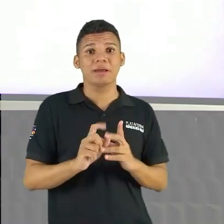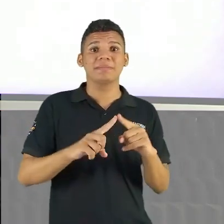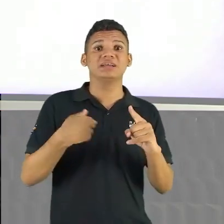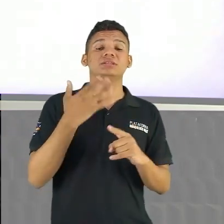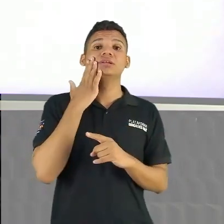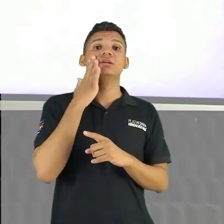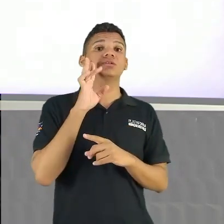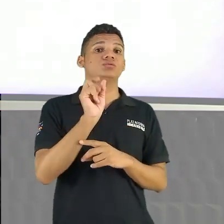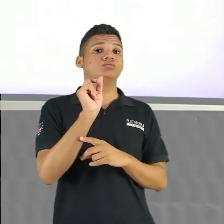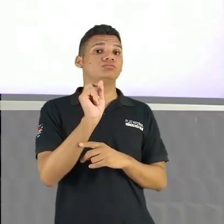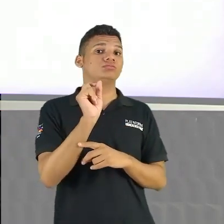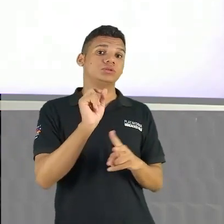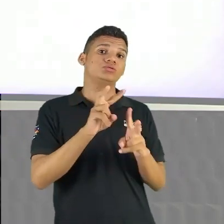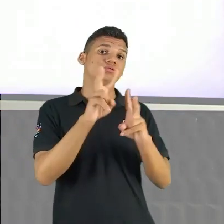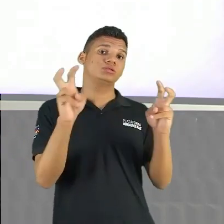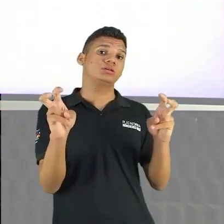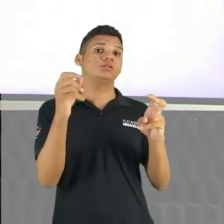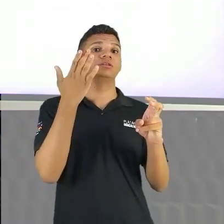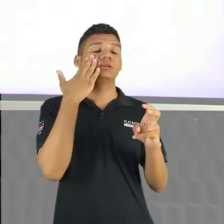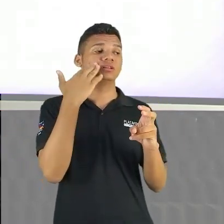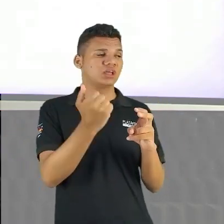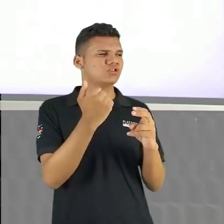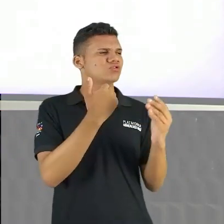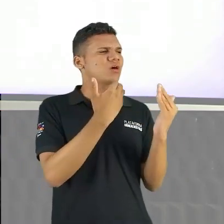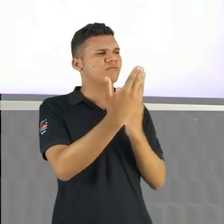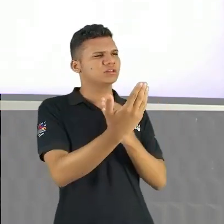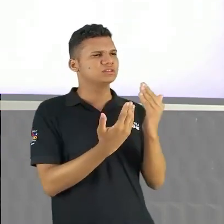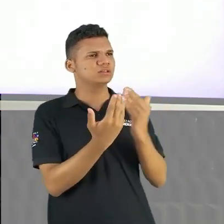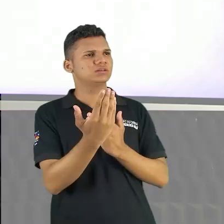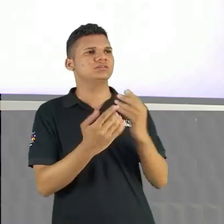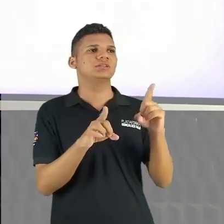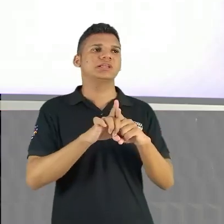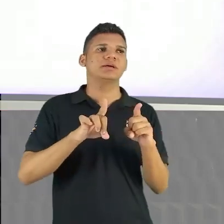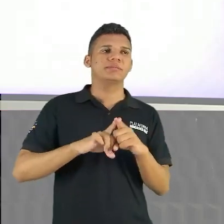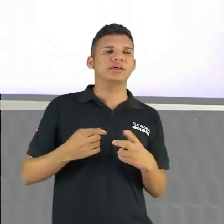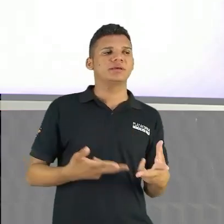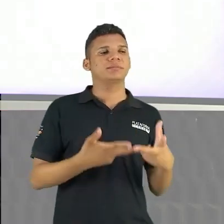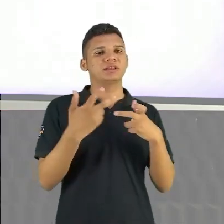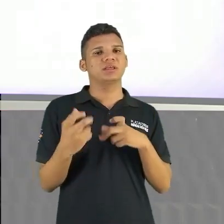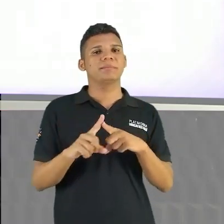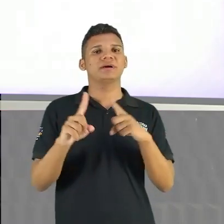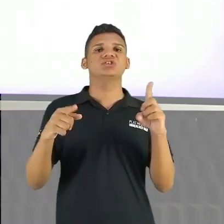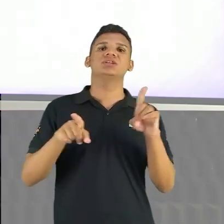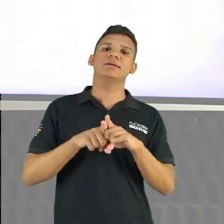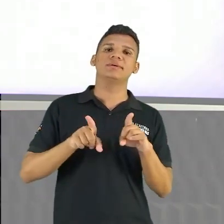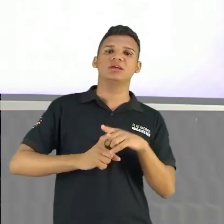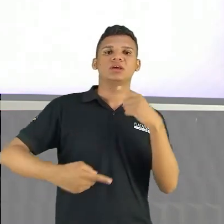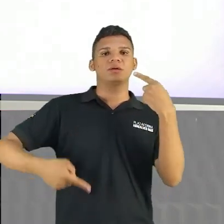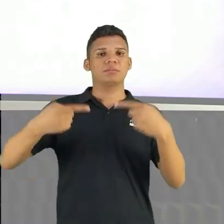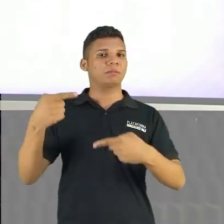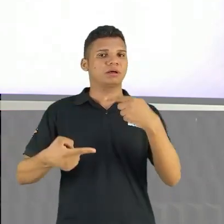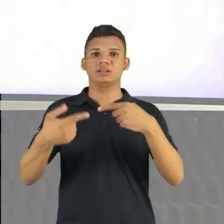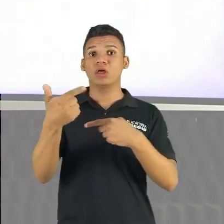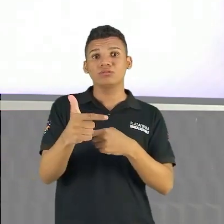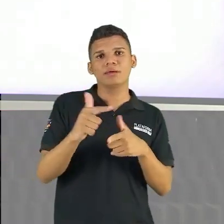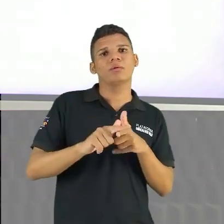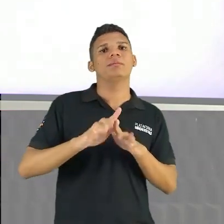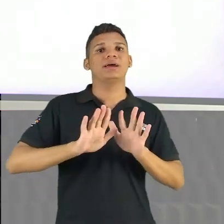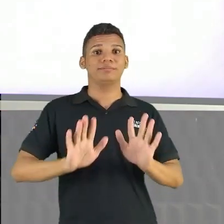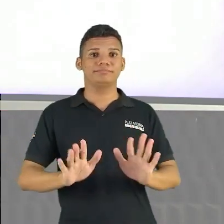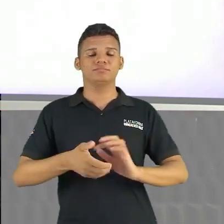tema que você consegue conversar passear com ele e discutir sem nenhum problema afinal de